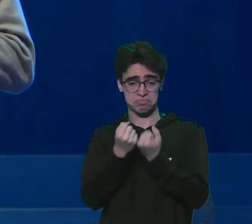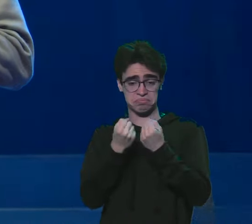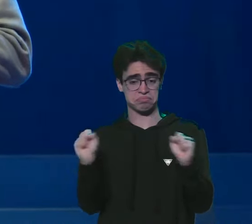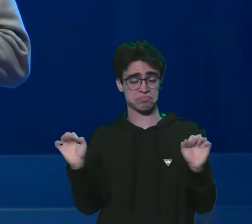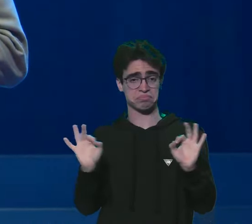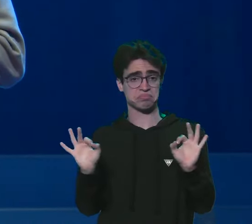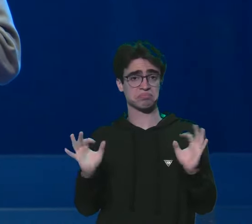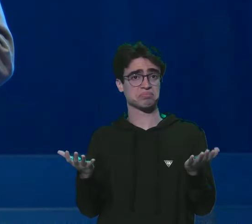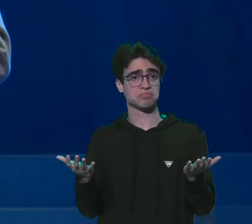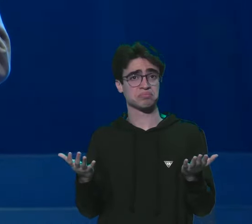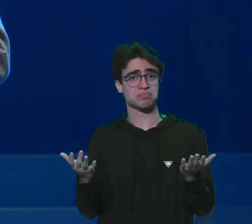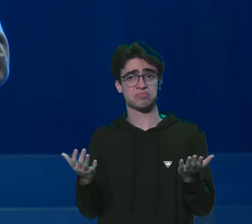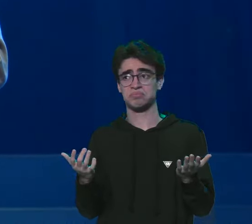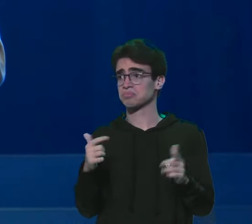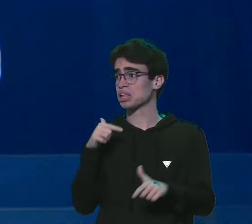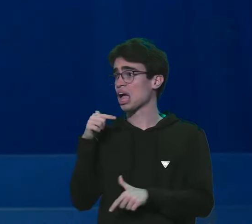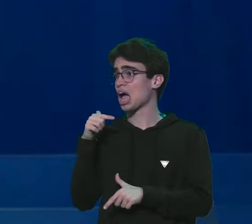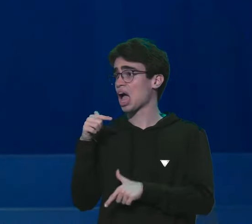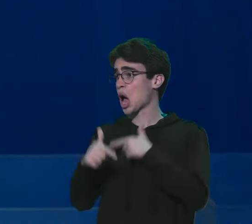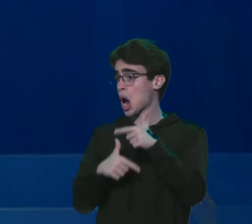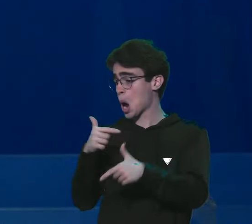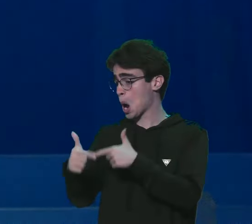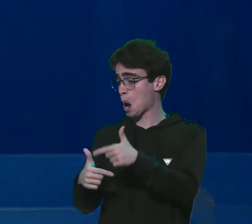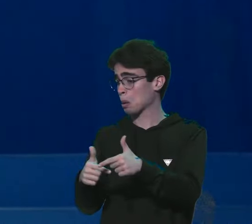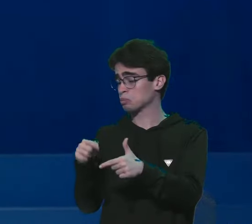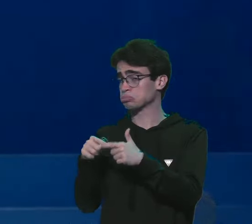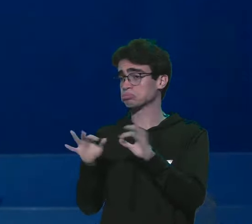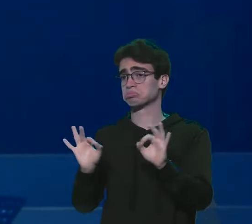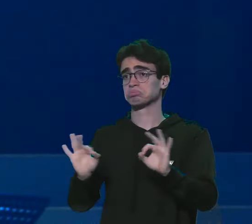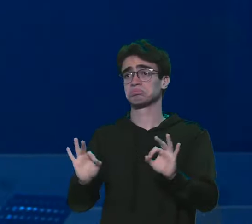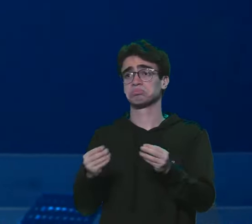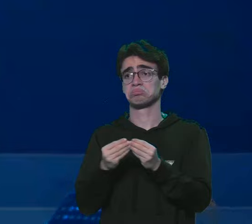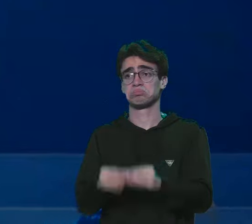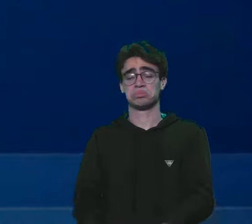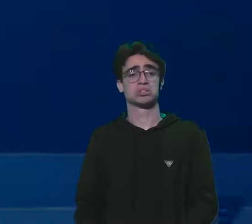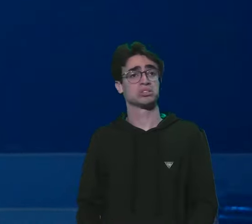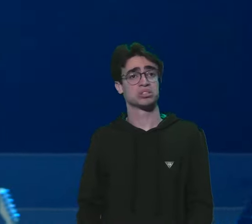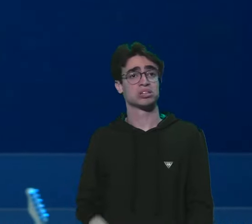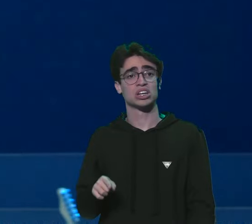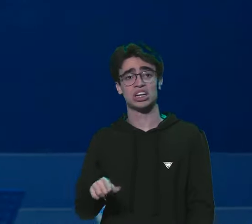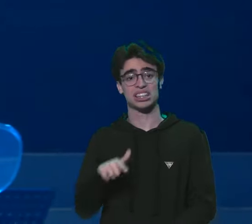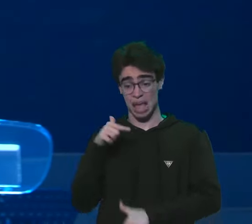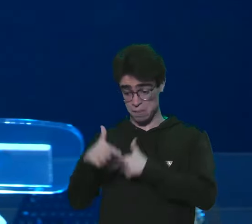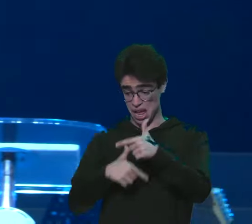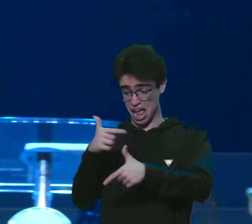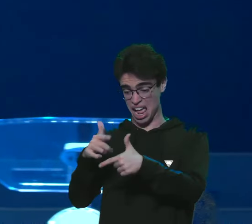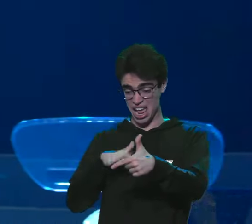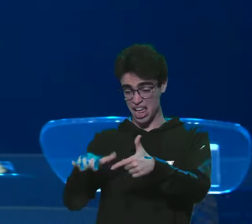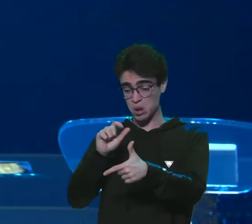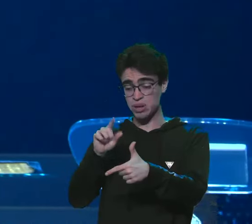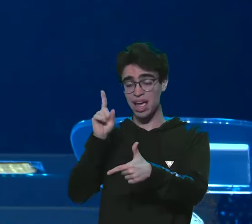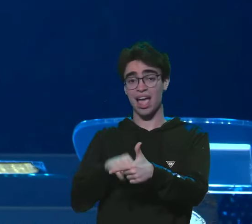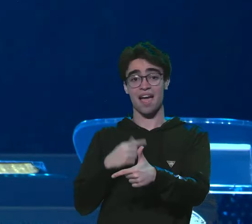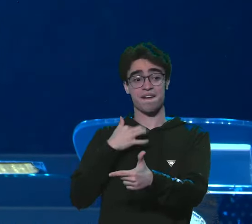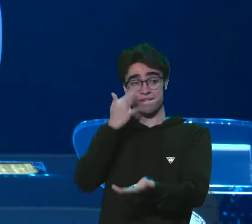As obras não fazem nada. As obras, na verdade, são resultado da minha fé.